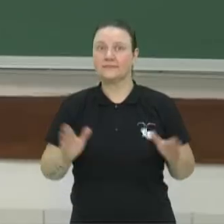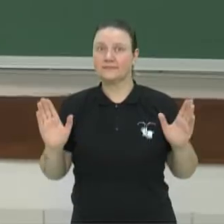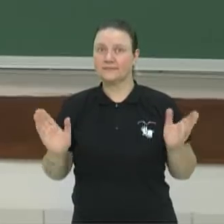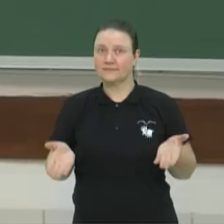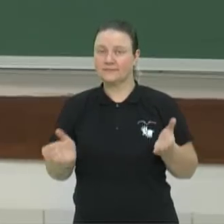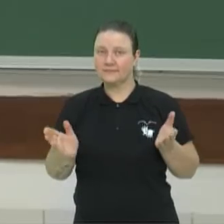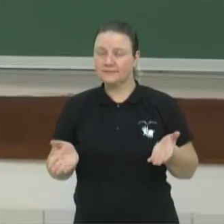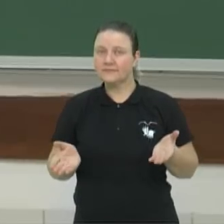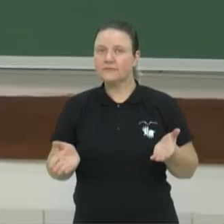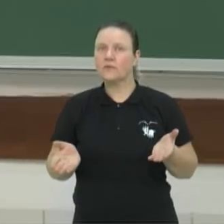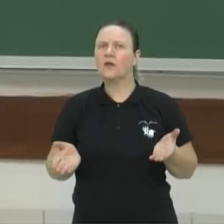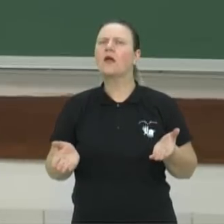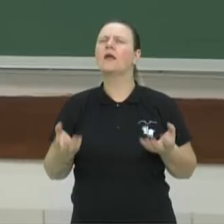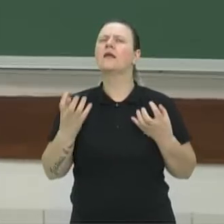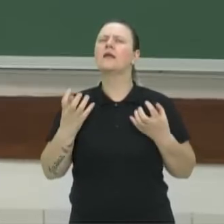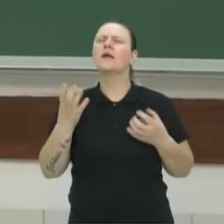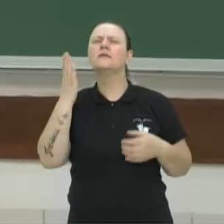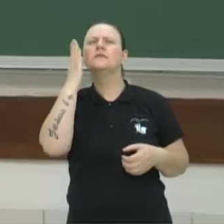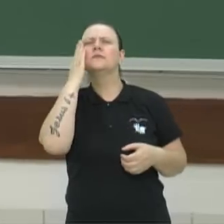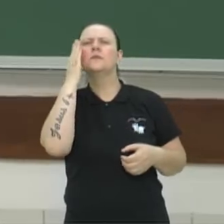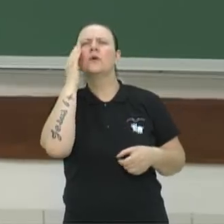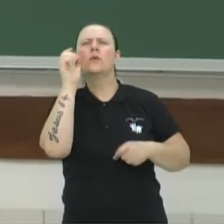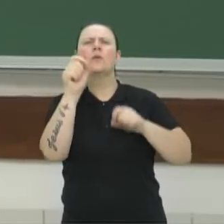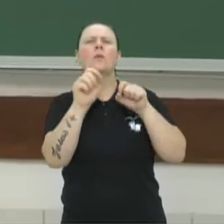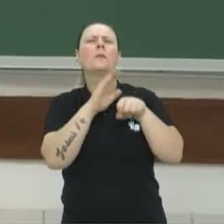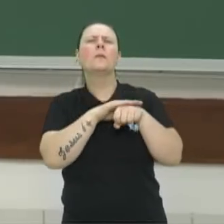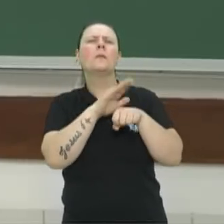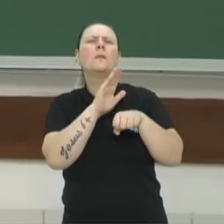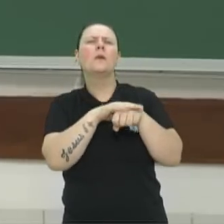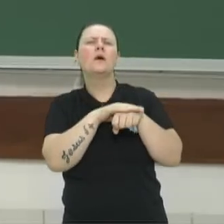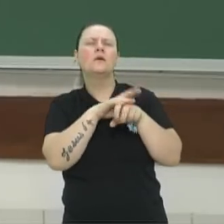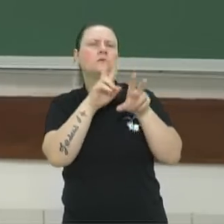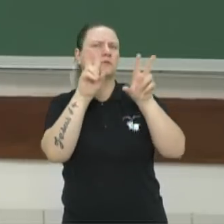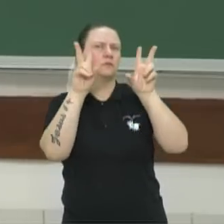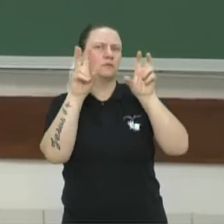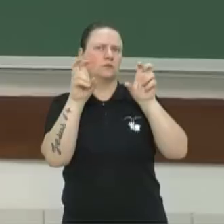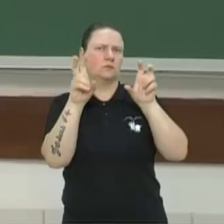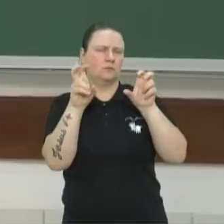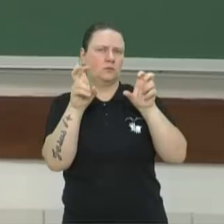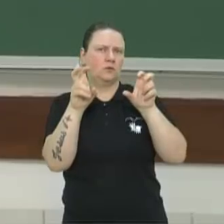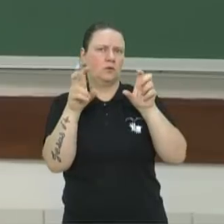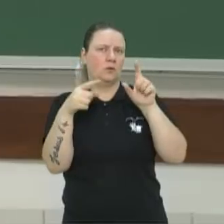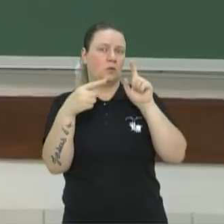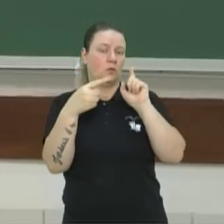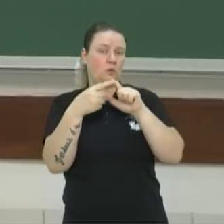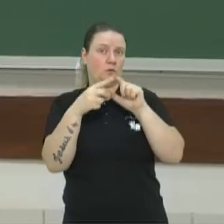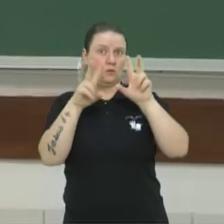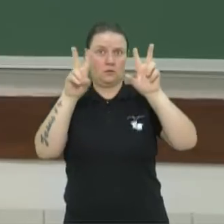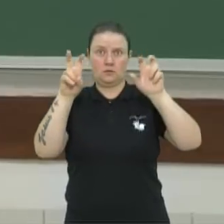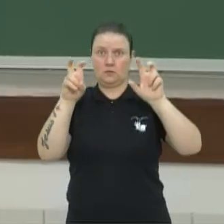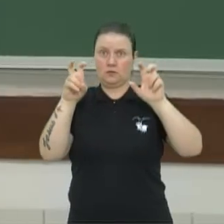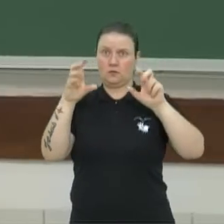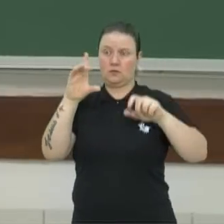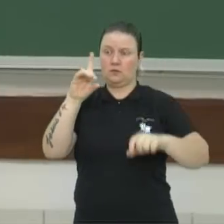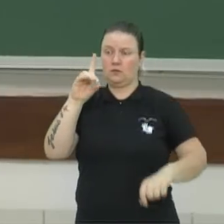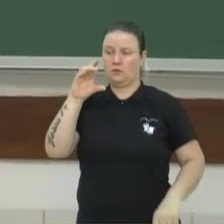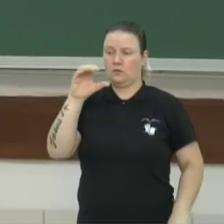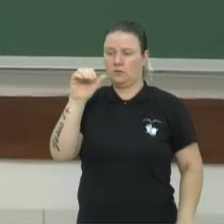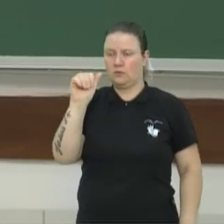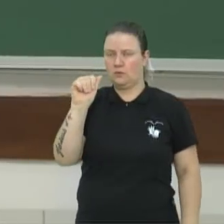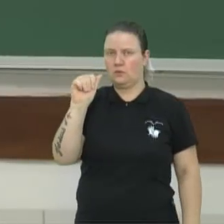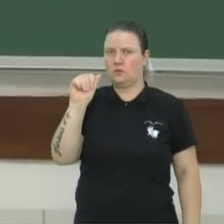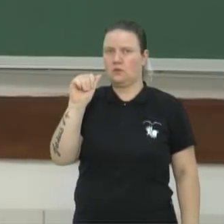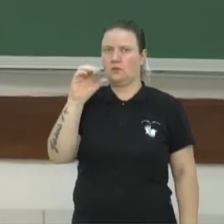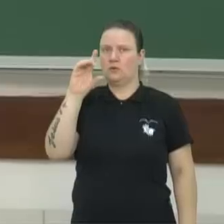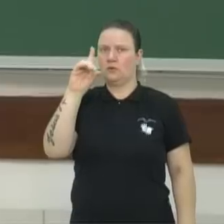Agora, quero saber um pouco mais sobre o tema, né? Então, nós falamos sobre qual tema, pessoal? Doação de